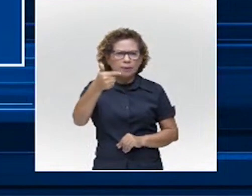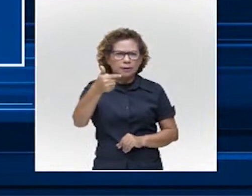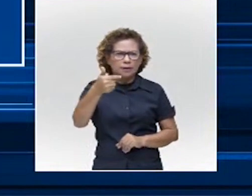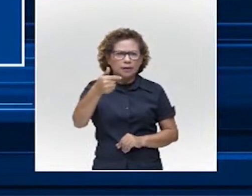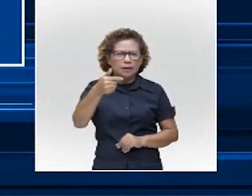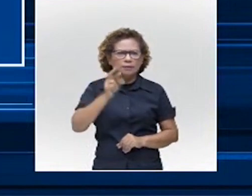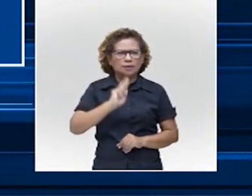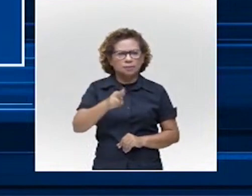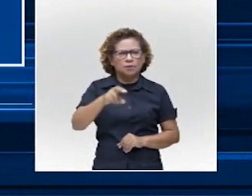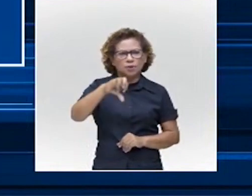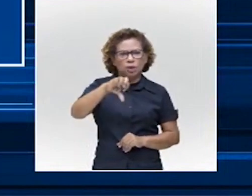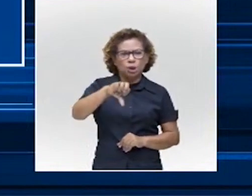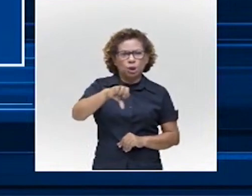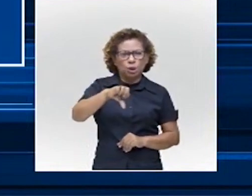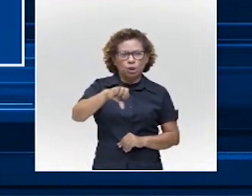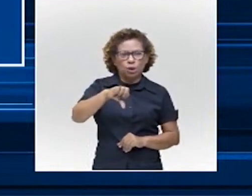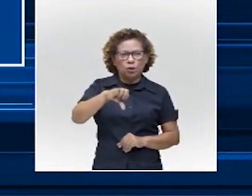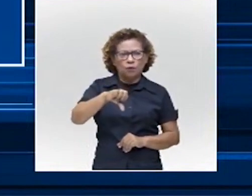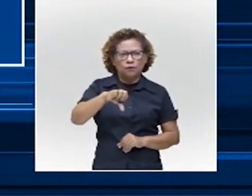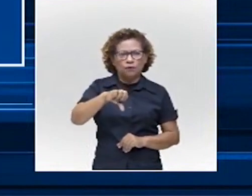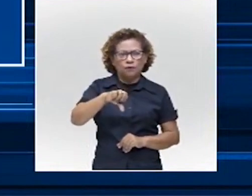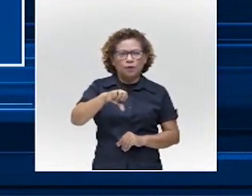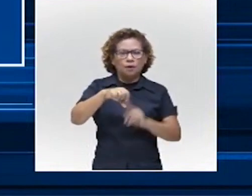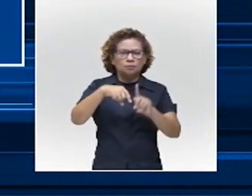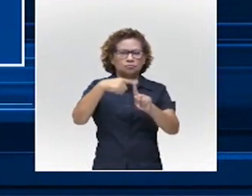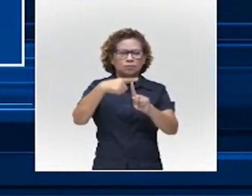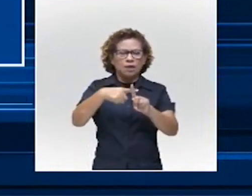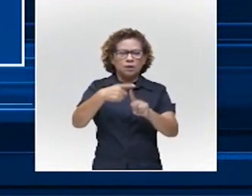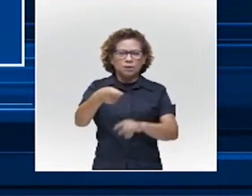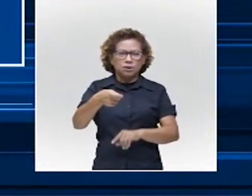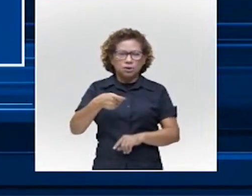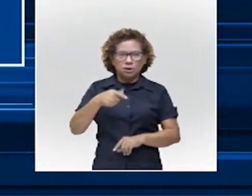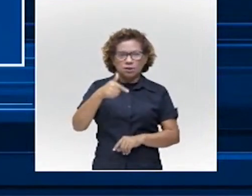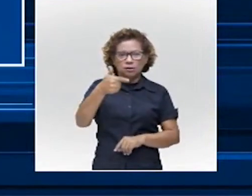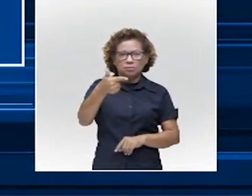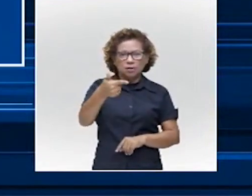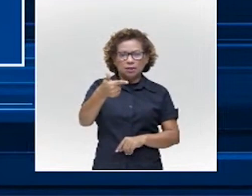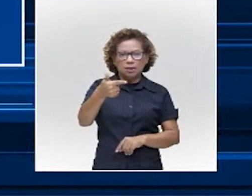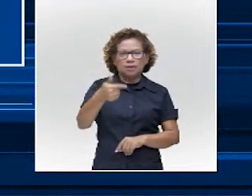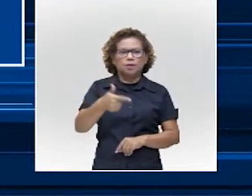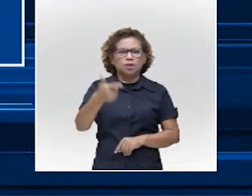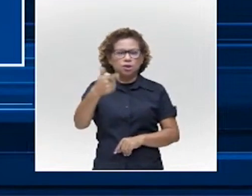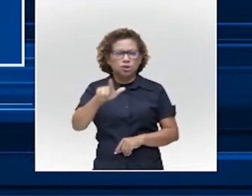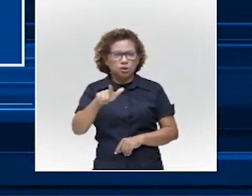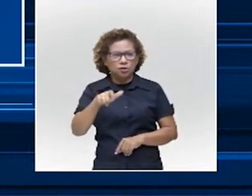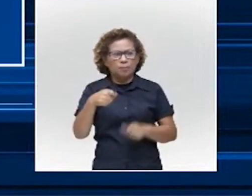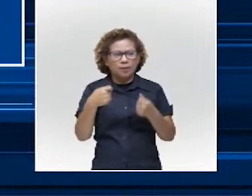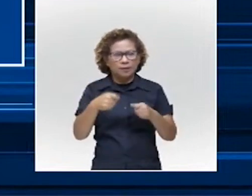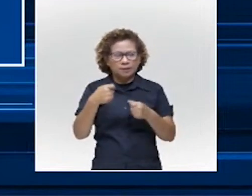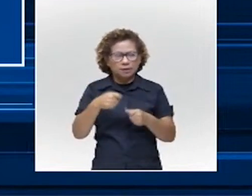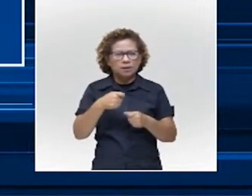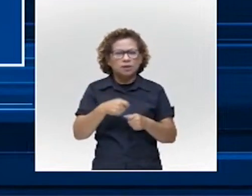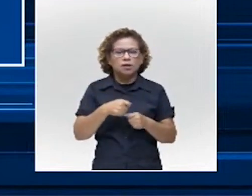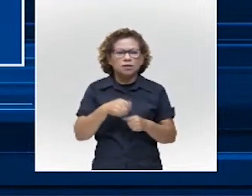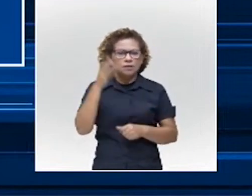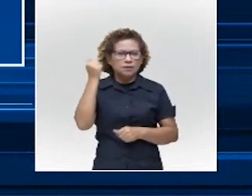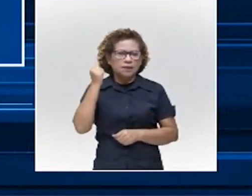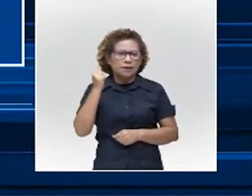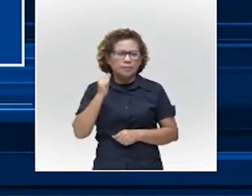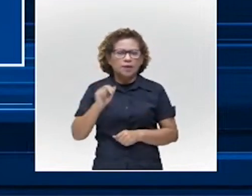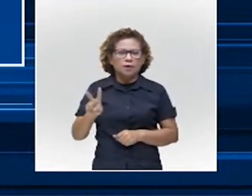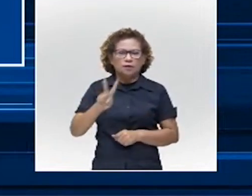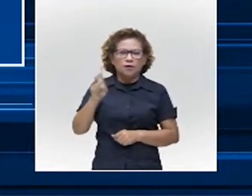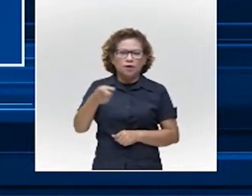9. Então, nós chegamos aqui nessa equação. E, de novo, como eu quero achar o valor do x,